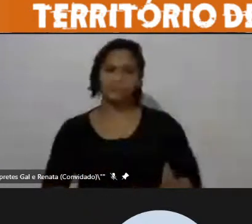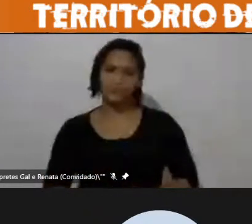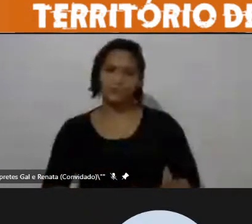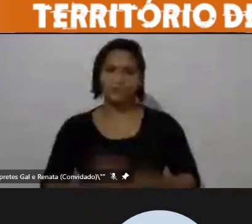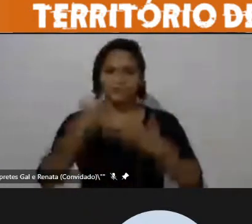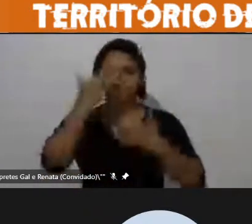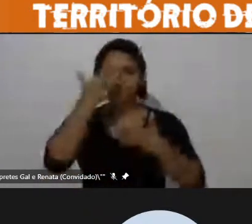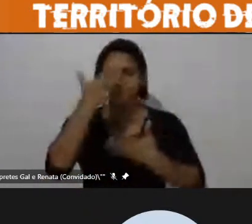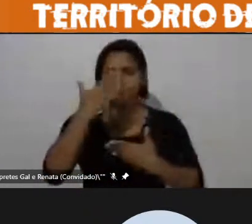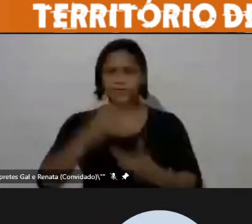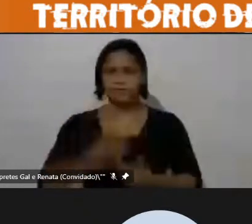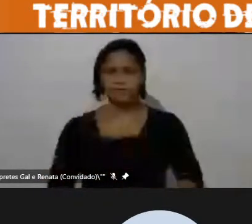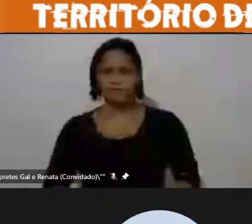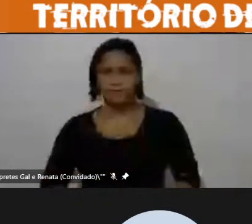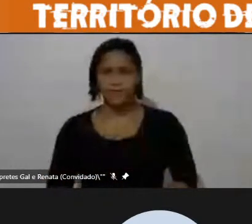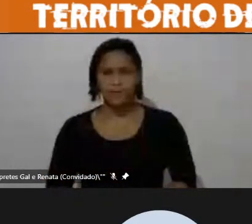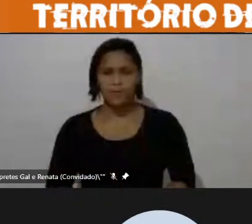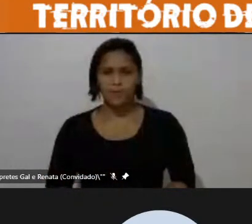Obrigado.